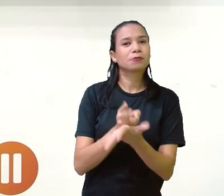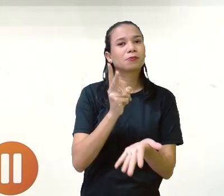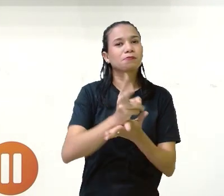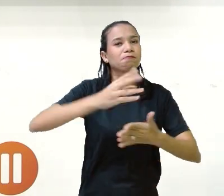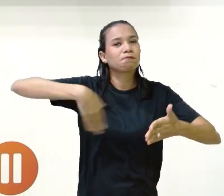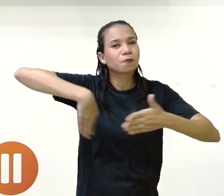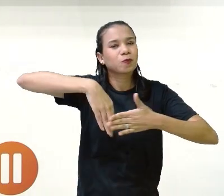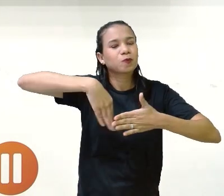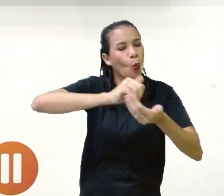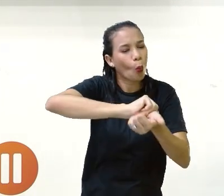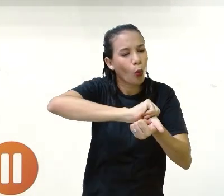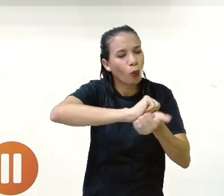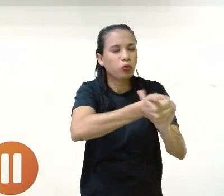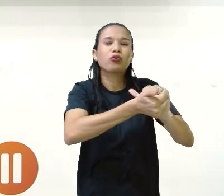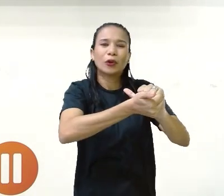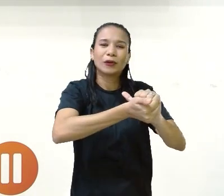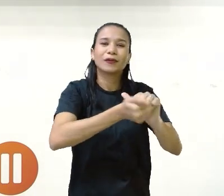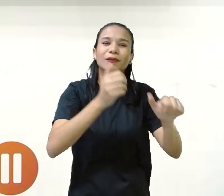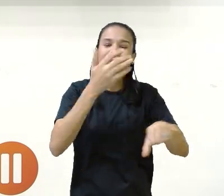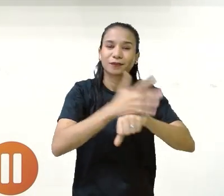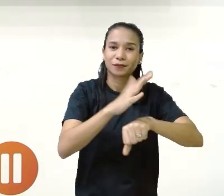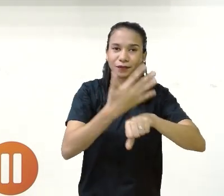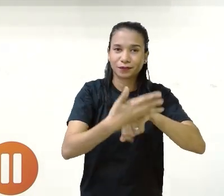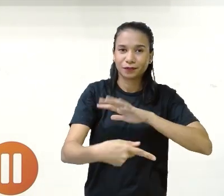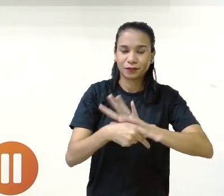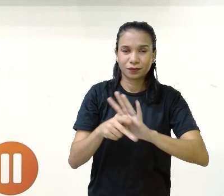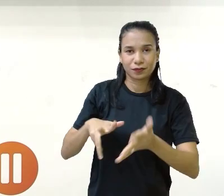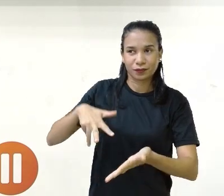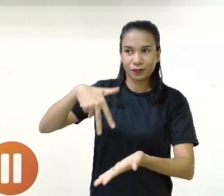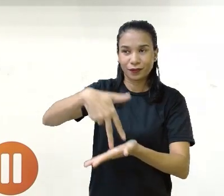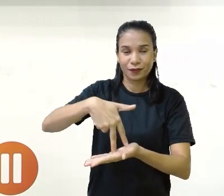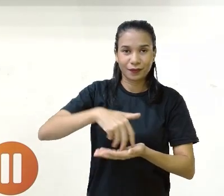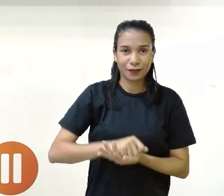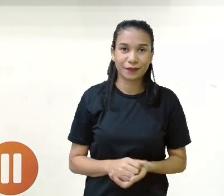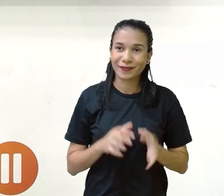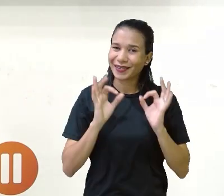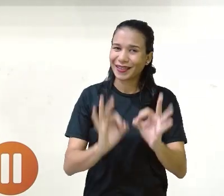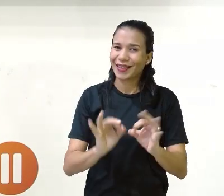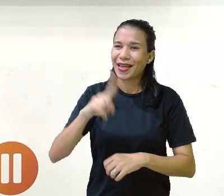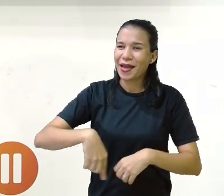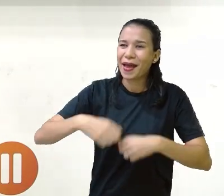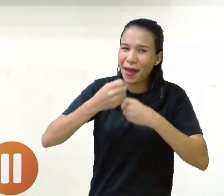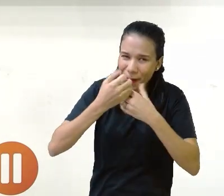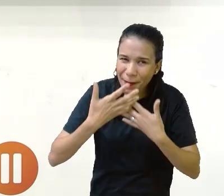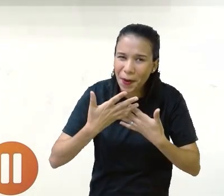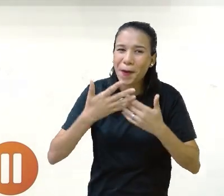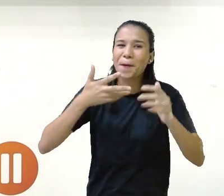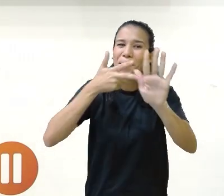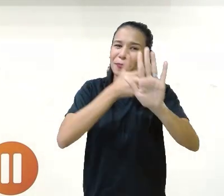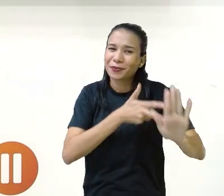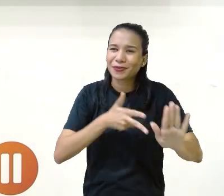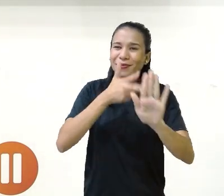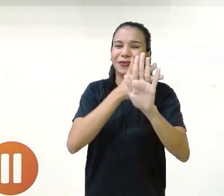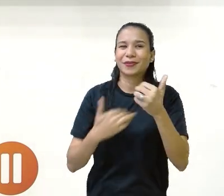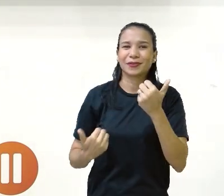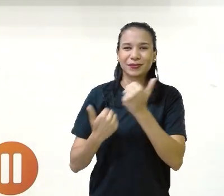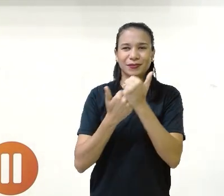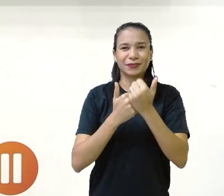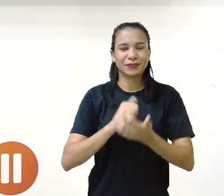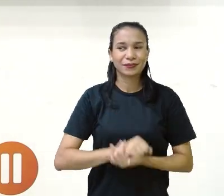continua na ativa e exercendo esse protagonismo, né? Que coisa boa que eu tenho a produção para me dar suporte,